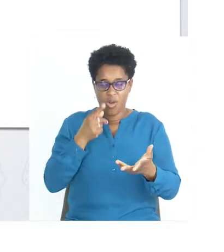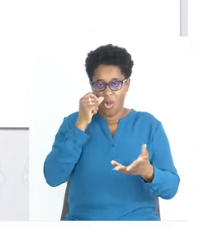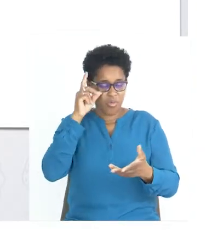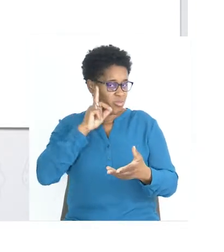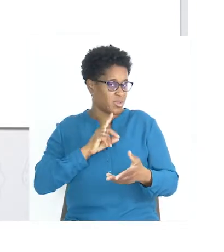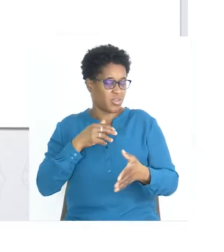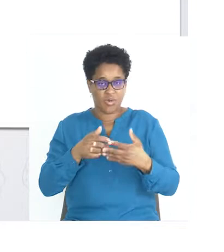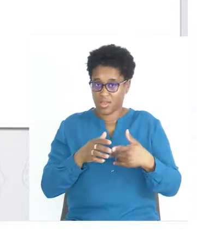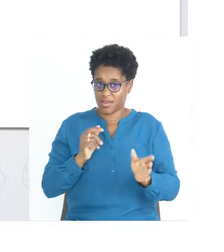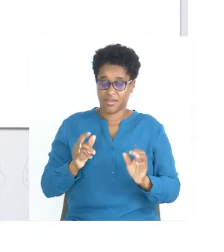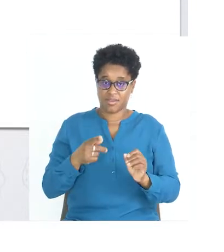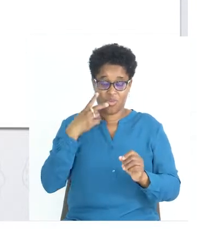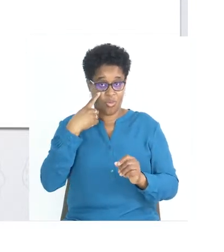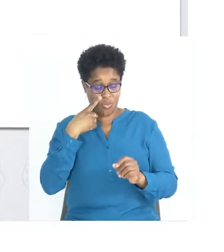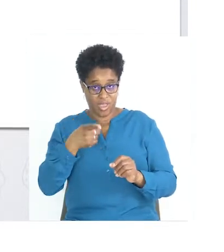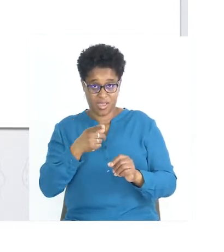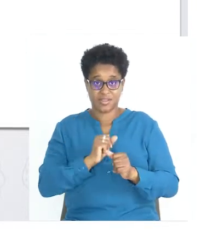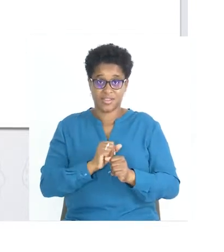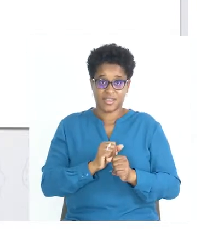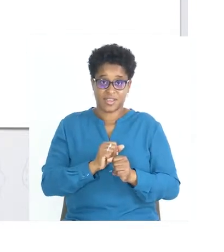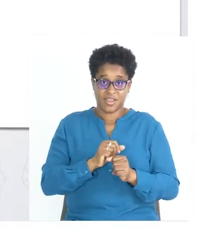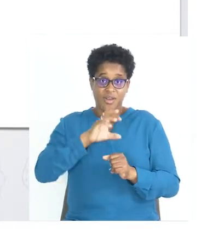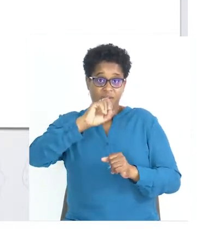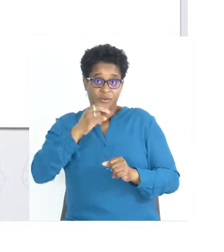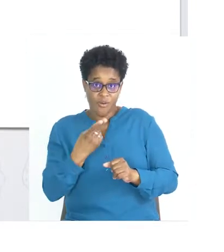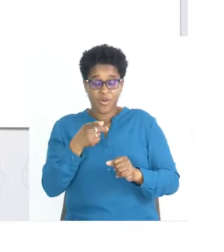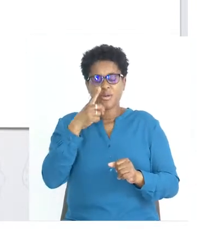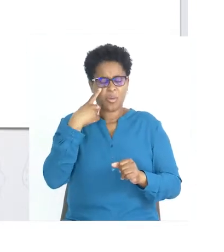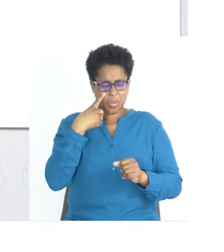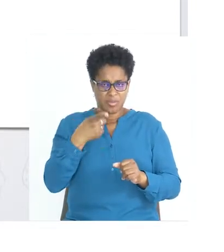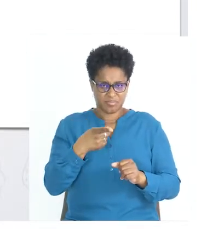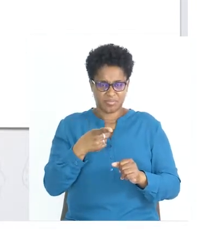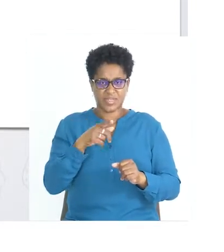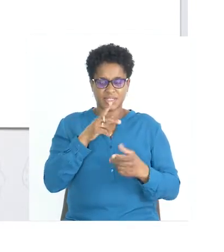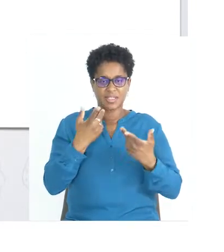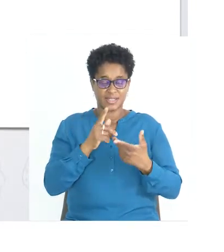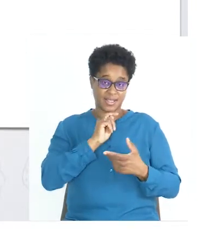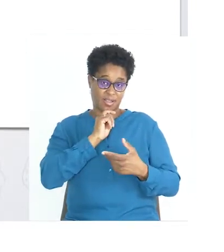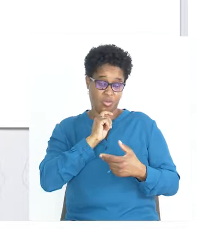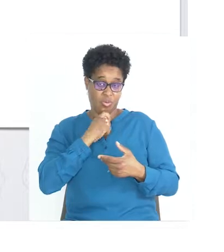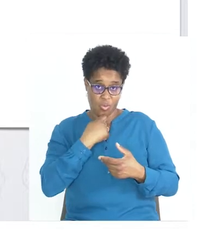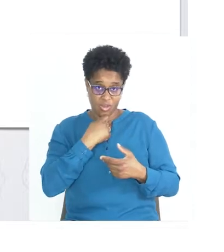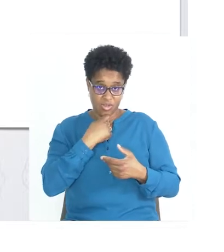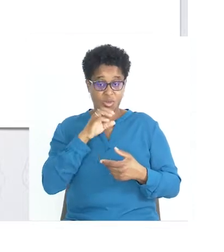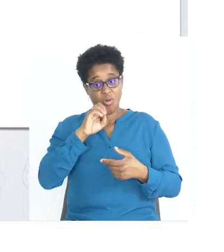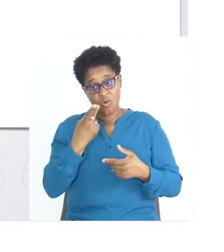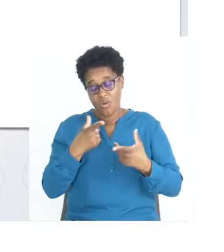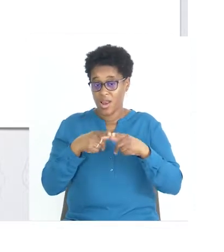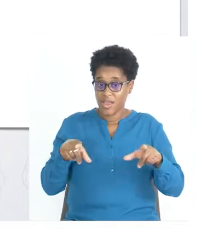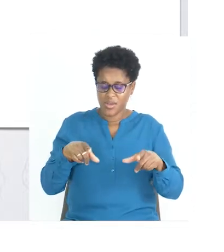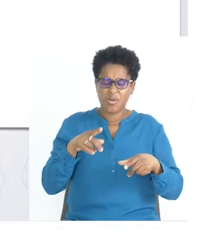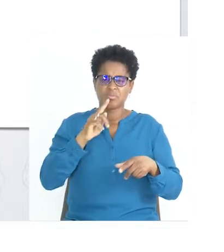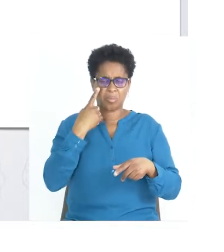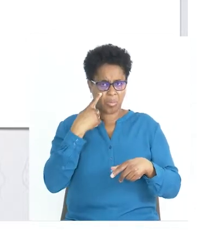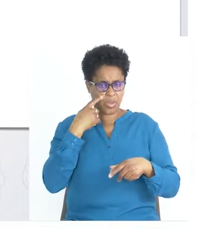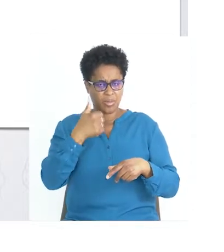género, que o conhecem, ou então que conhecem esse código, a língua, e conhecem bem